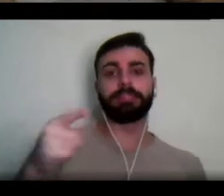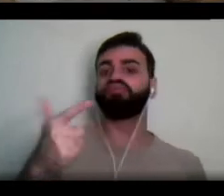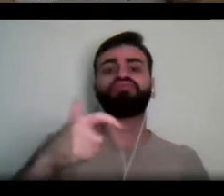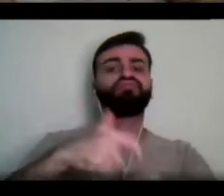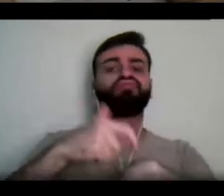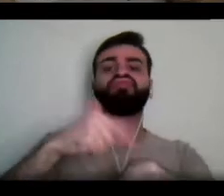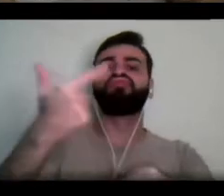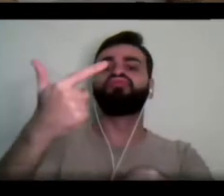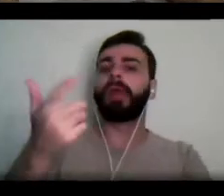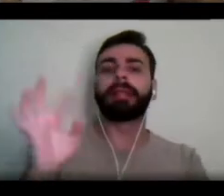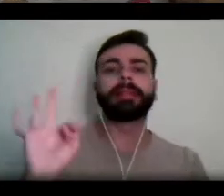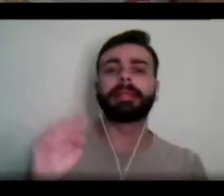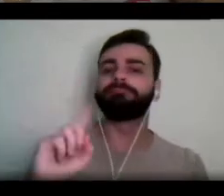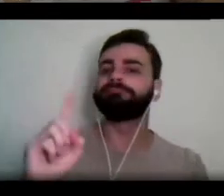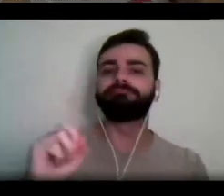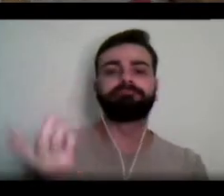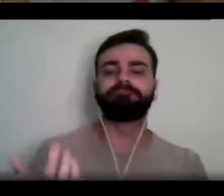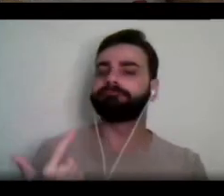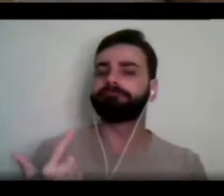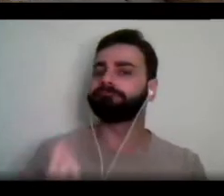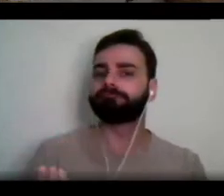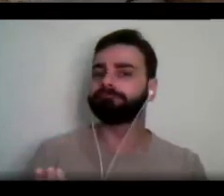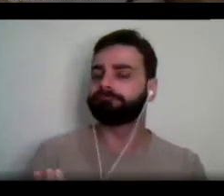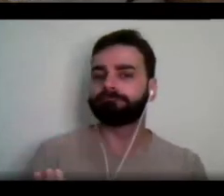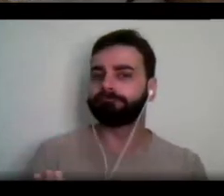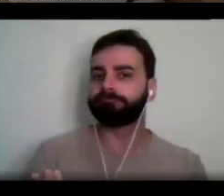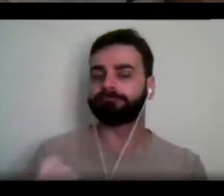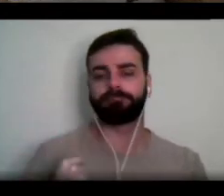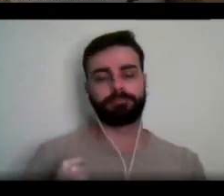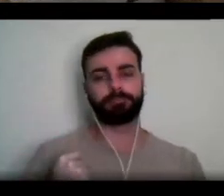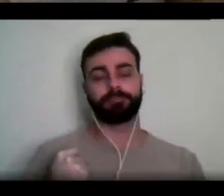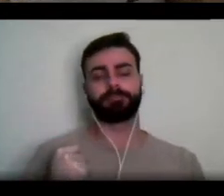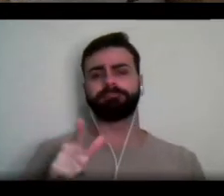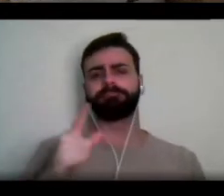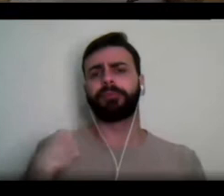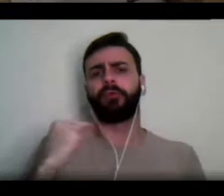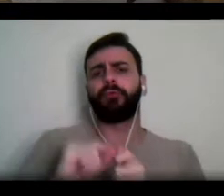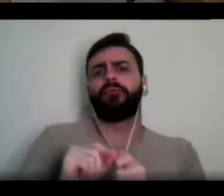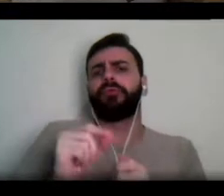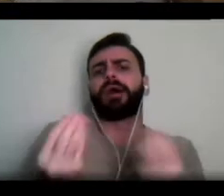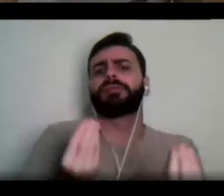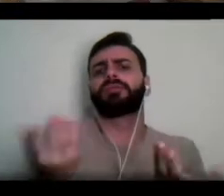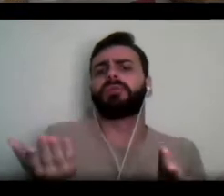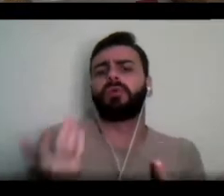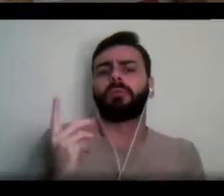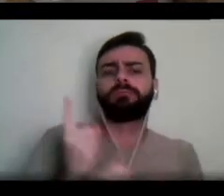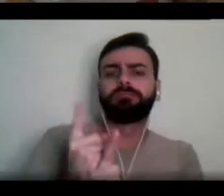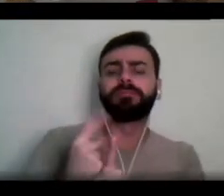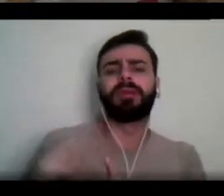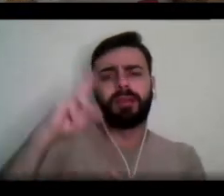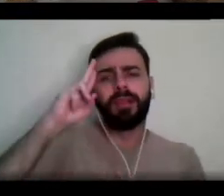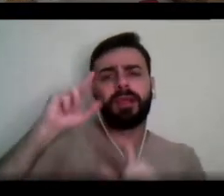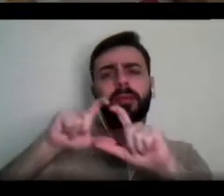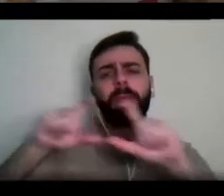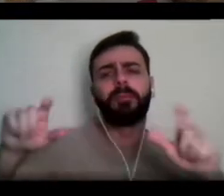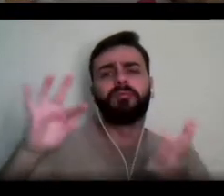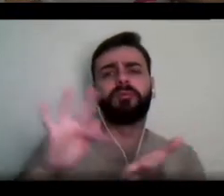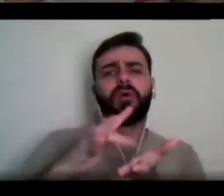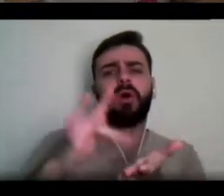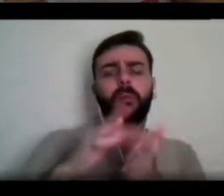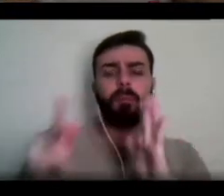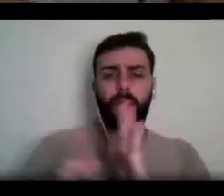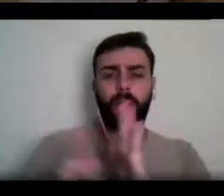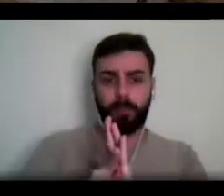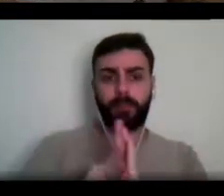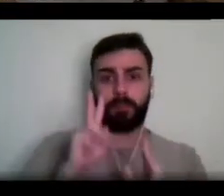diferente, né? Na etapa C, ele não deu tempo, né? Ele não deu tempo. Como é que eu